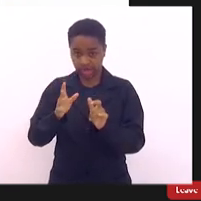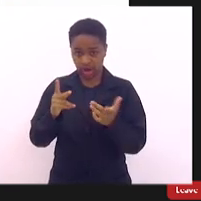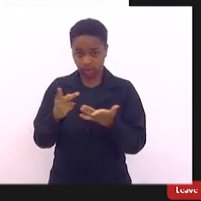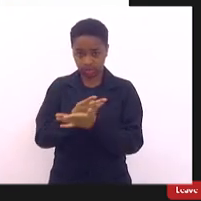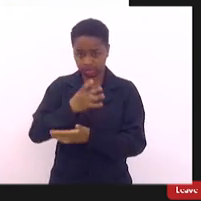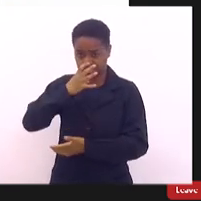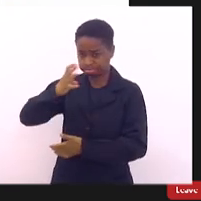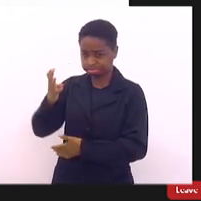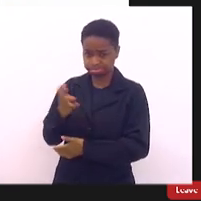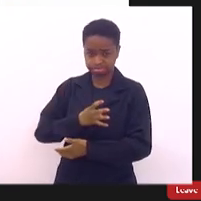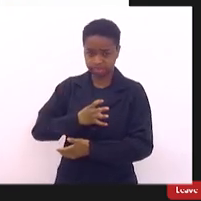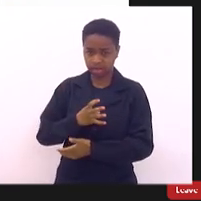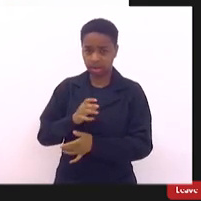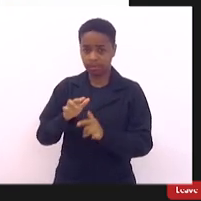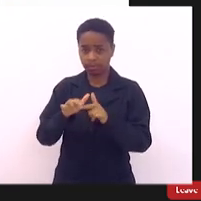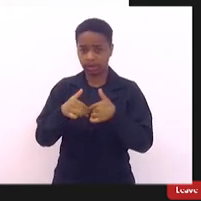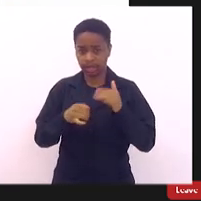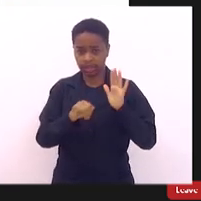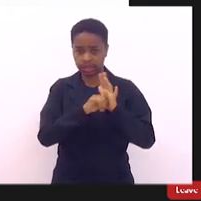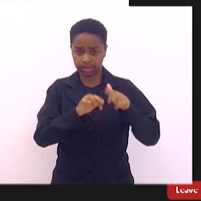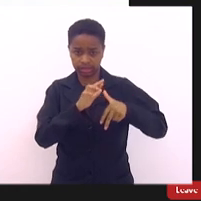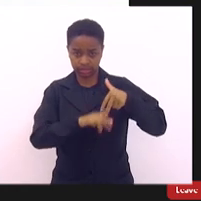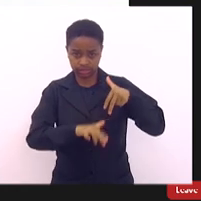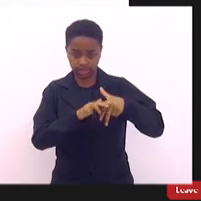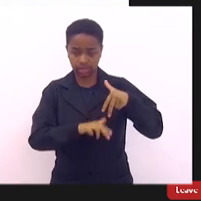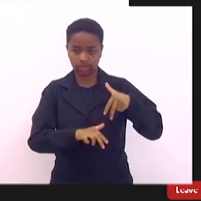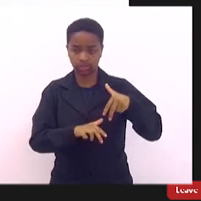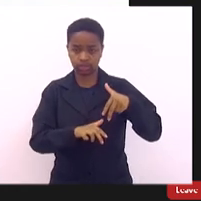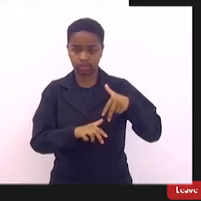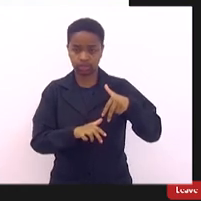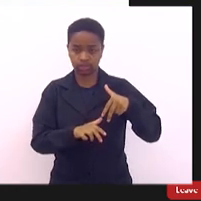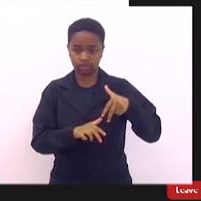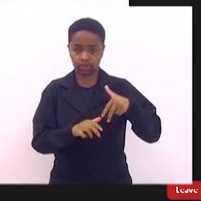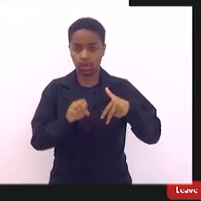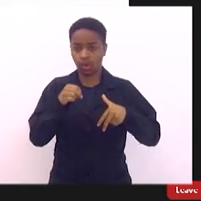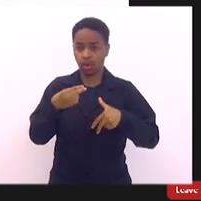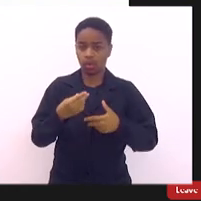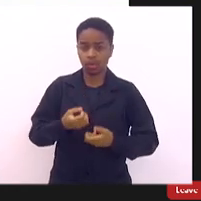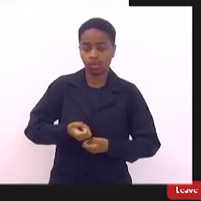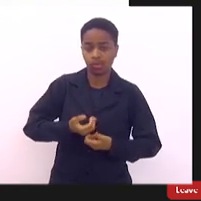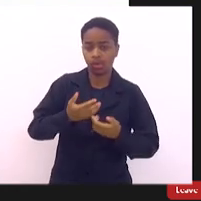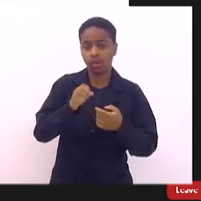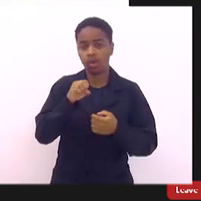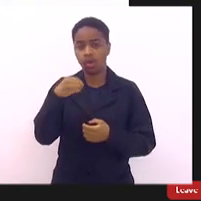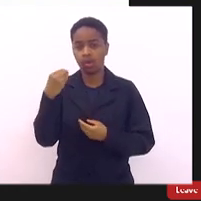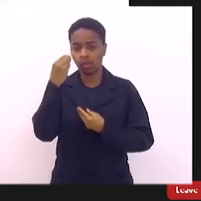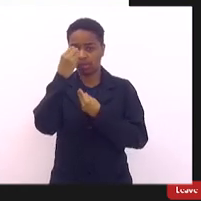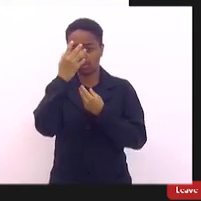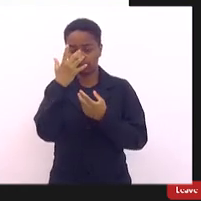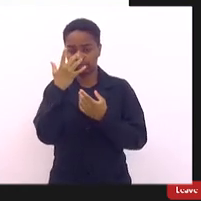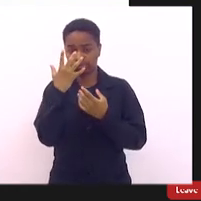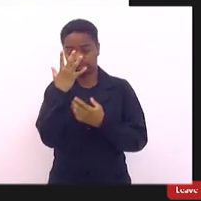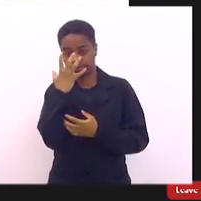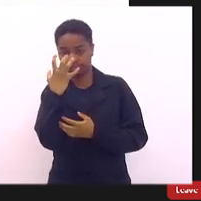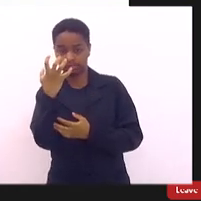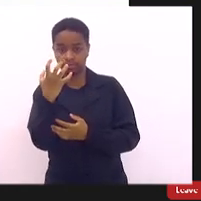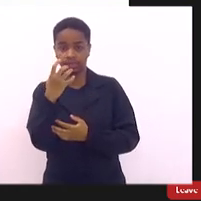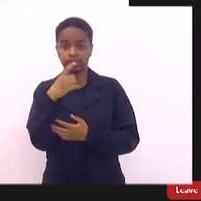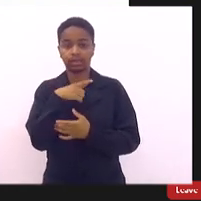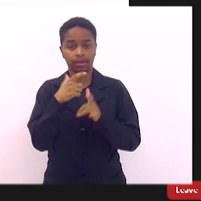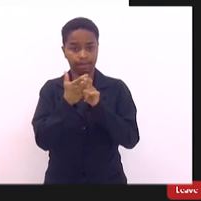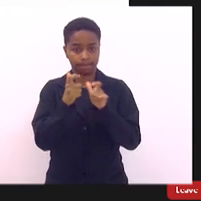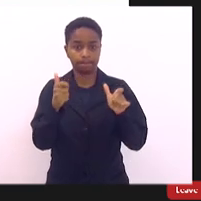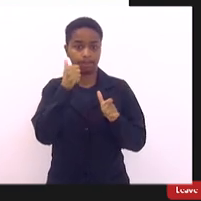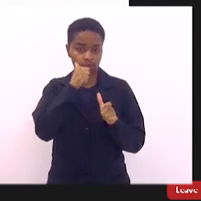atacadas por sua identidade de gênero, expressão ou orientação sexual, a gente vê um número muito maior de